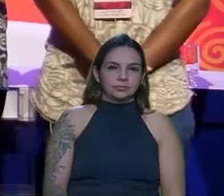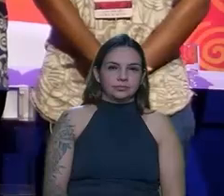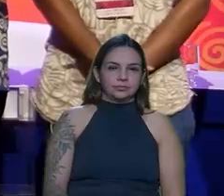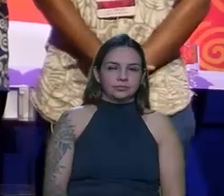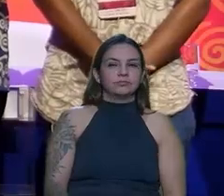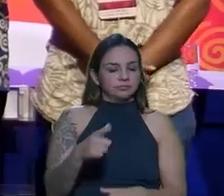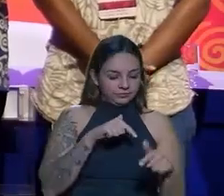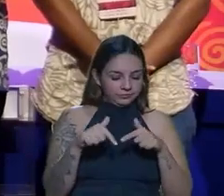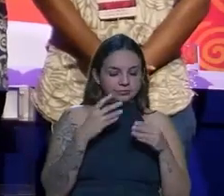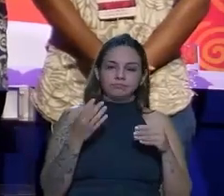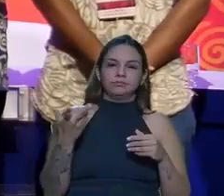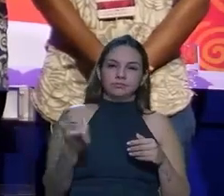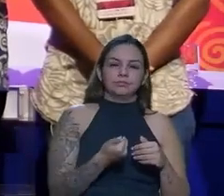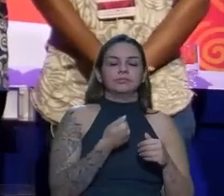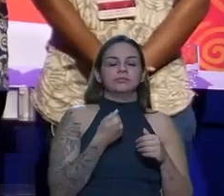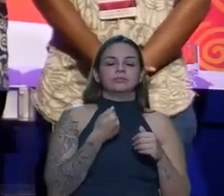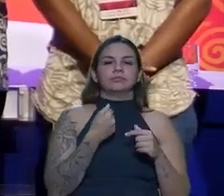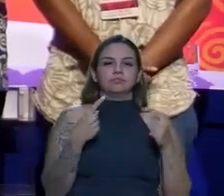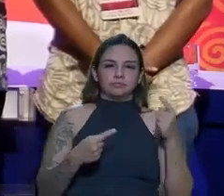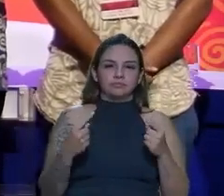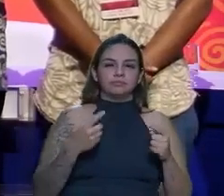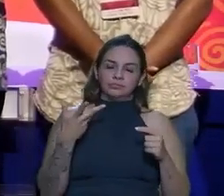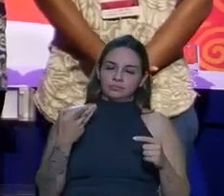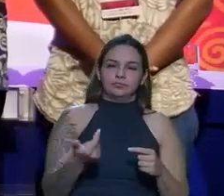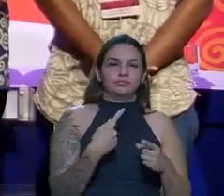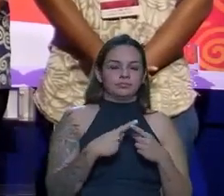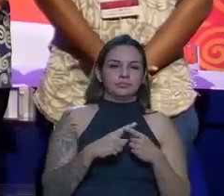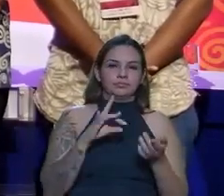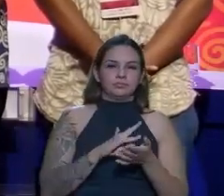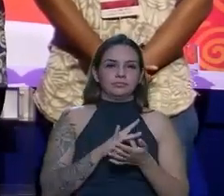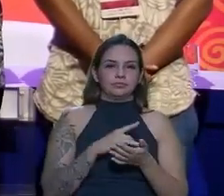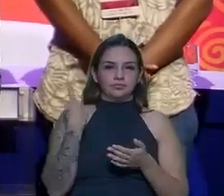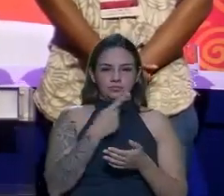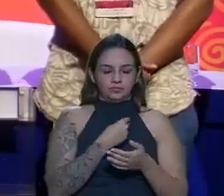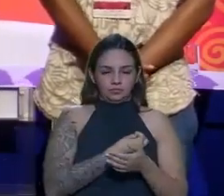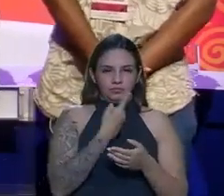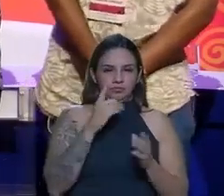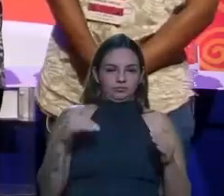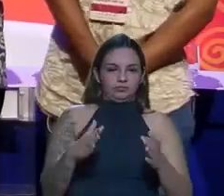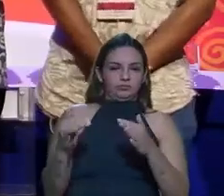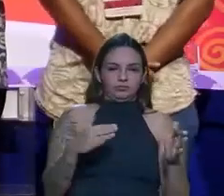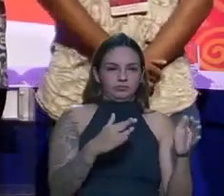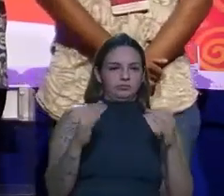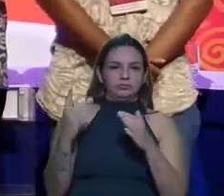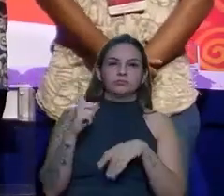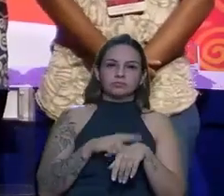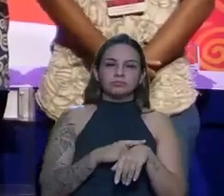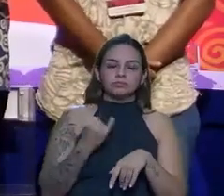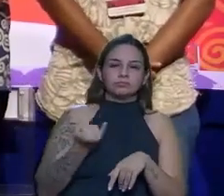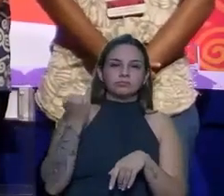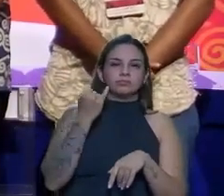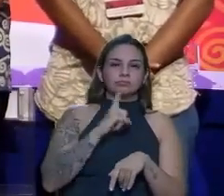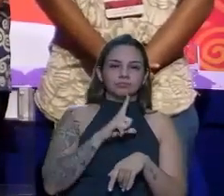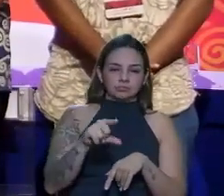Araxá. Então, os trabalhos foram maravilhosos, os debates serão maravilhosos, porque realmente nós vivemos uma encruzilhada, é um momento